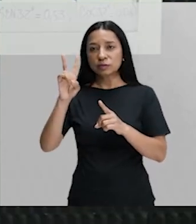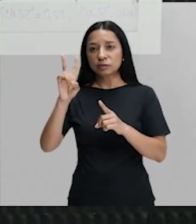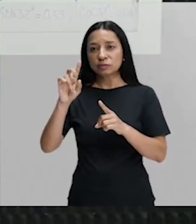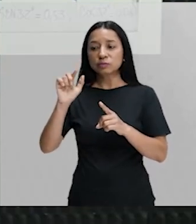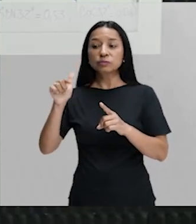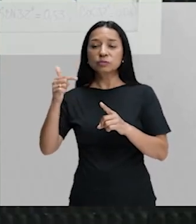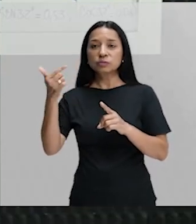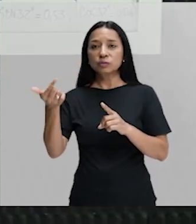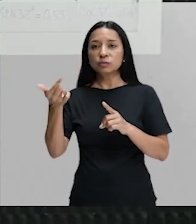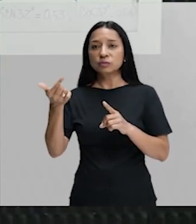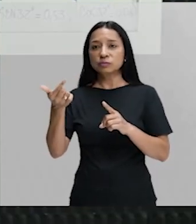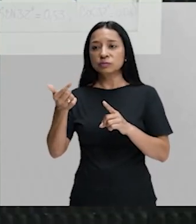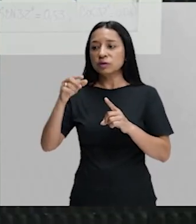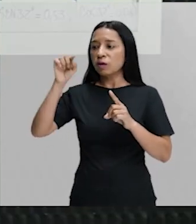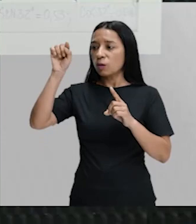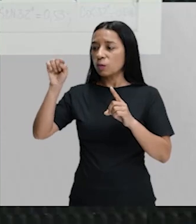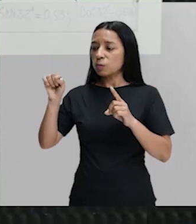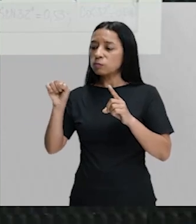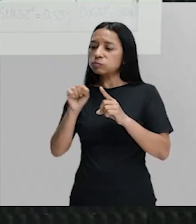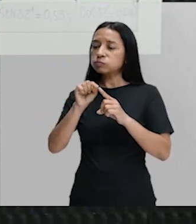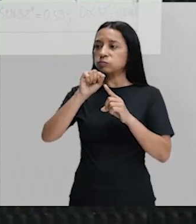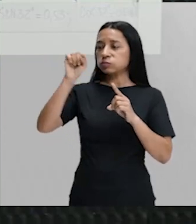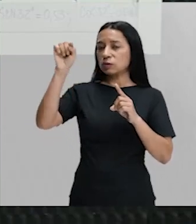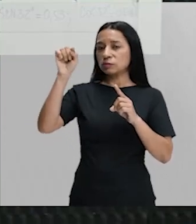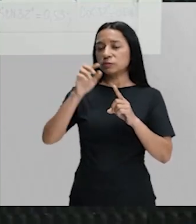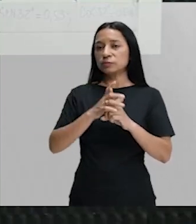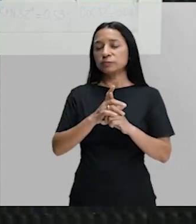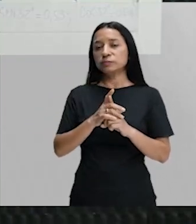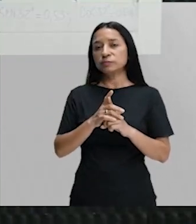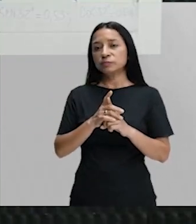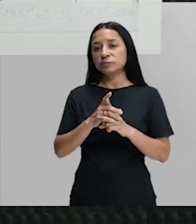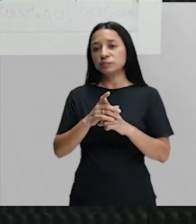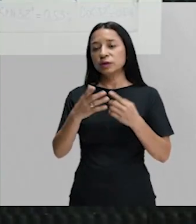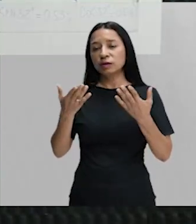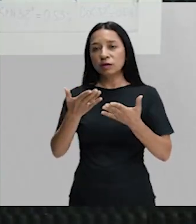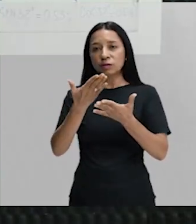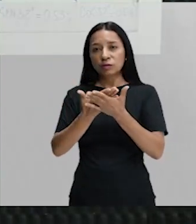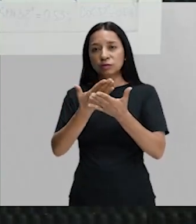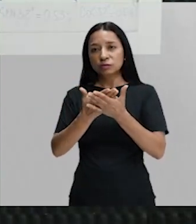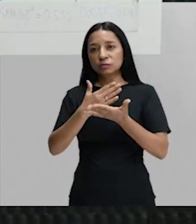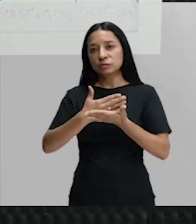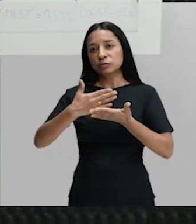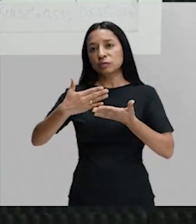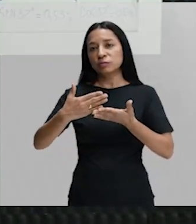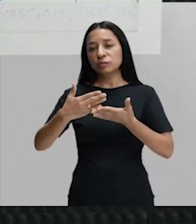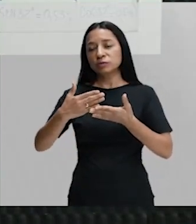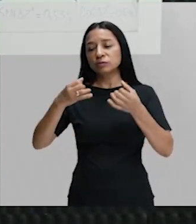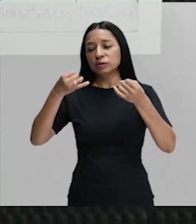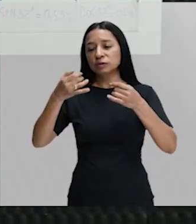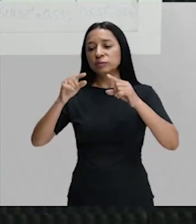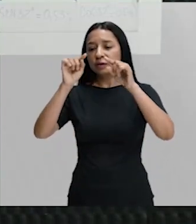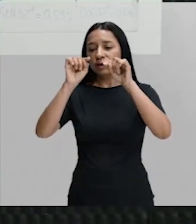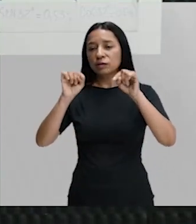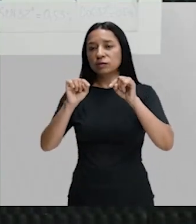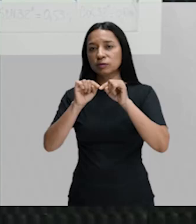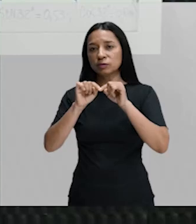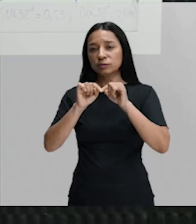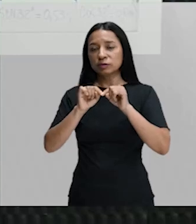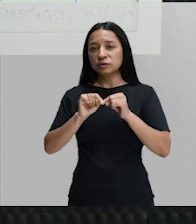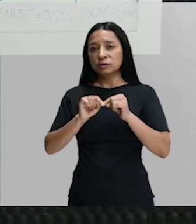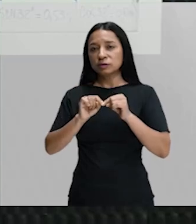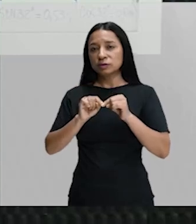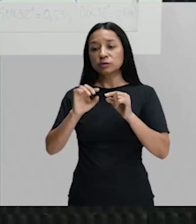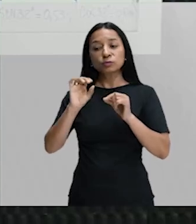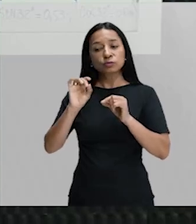dos outros lados. Ok, turminha? Então, na aula de hoje, a gente começou a falar de trigonometria, parte inicial só